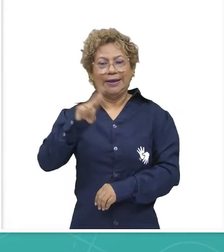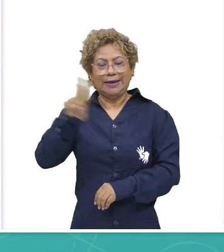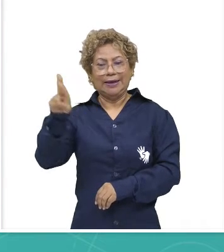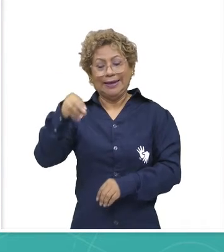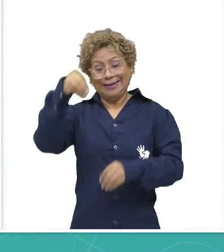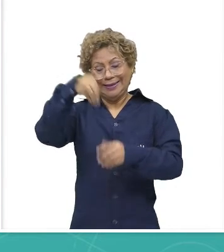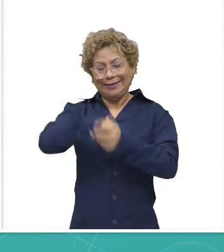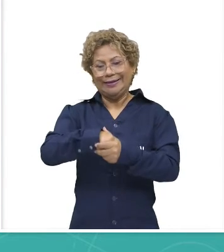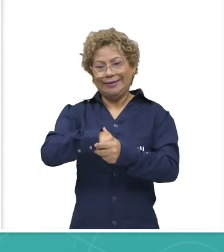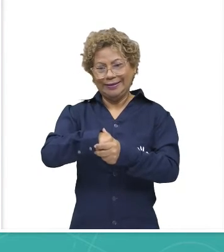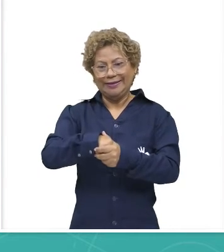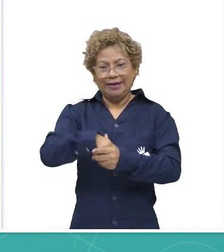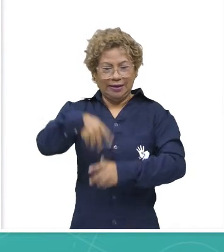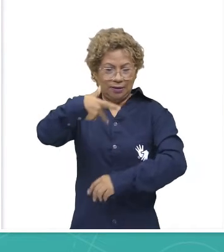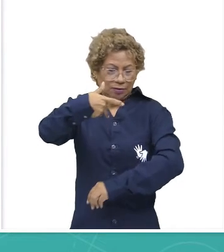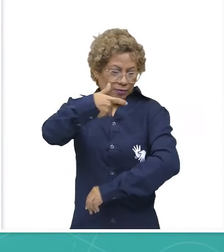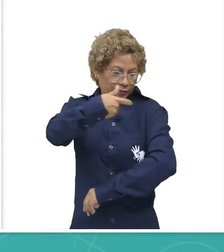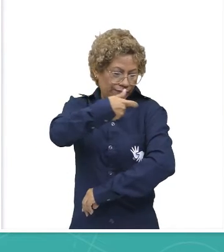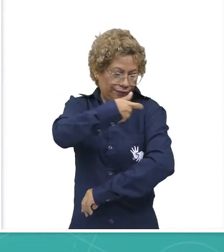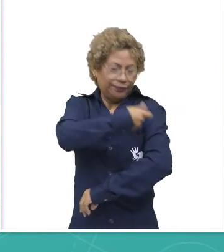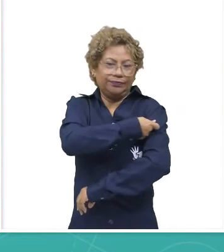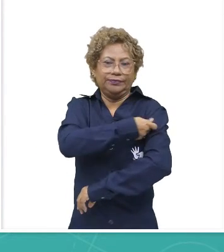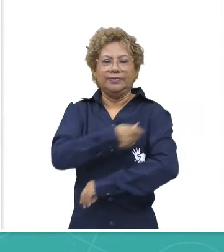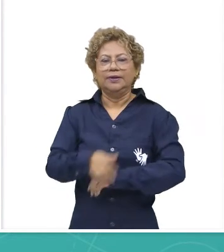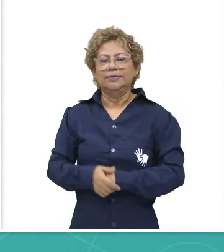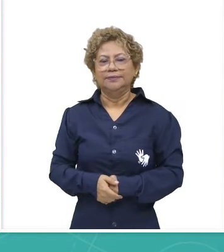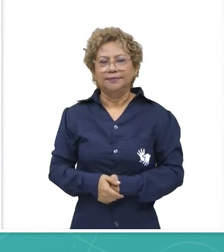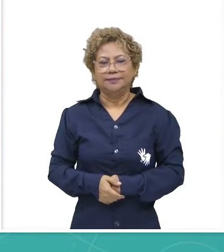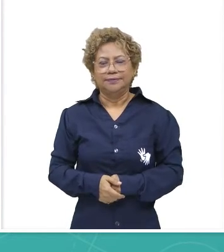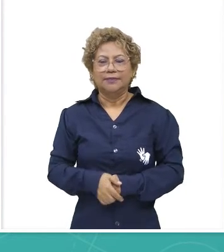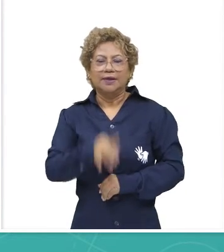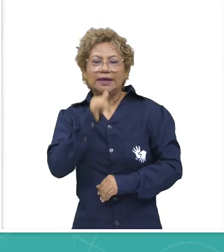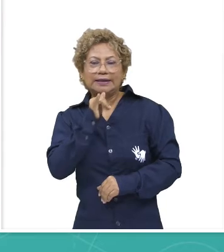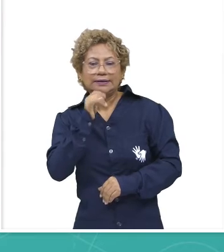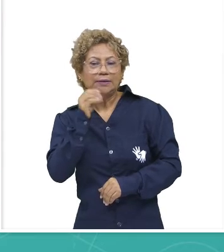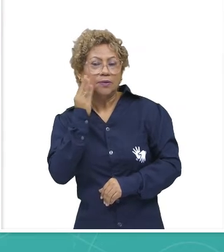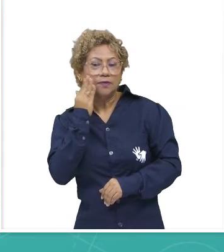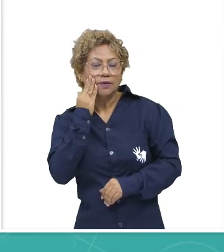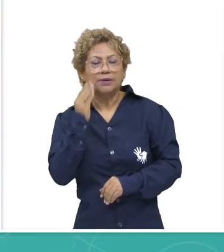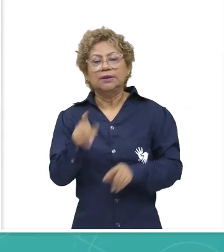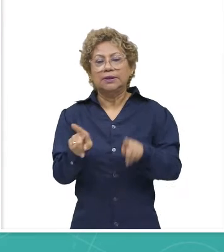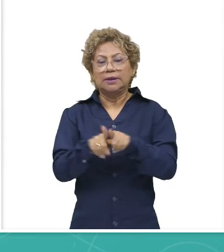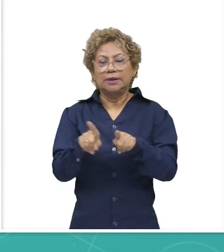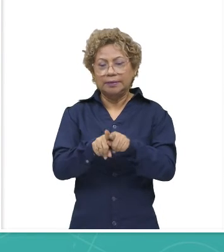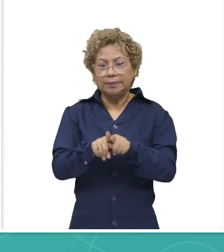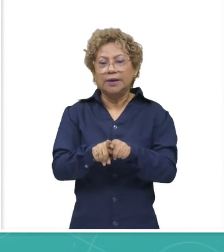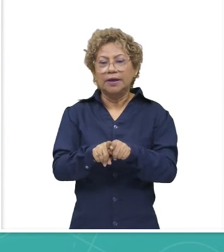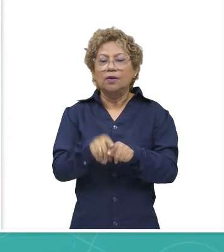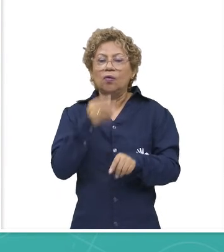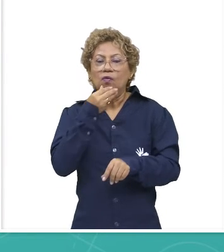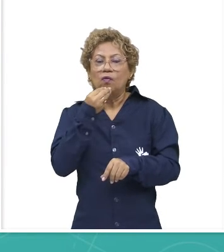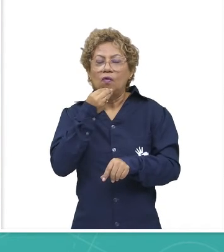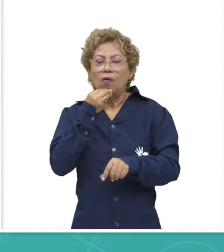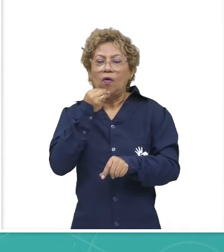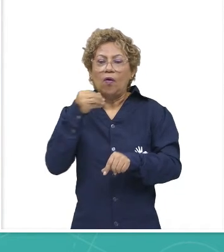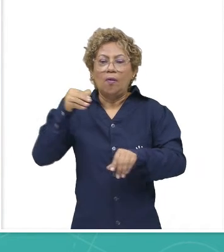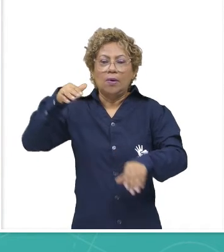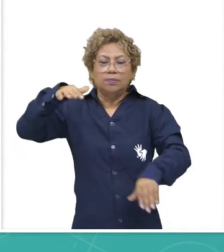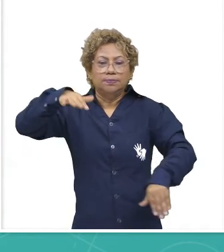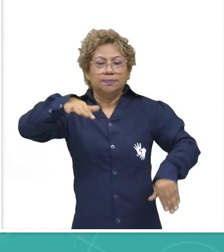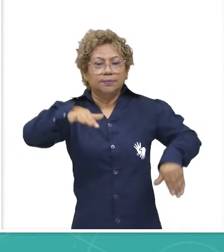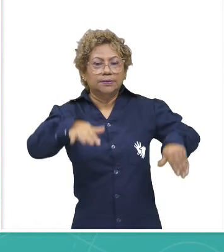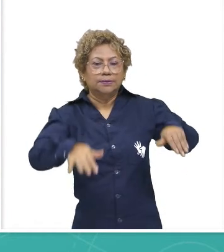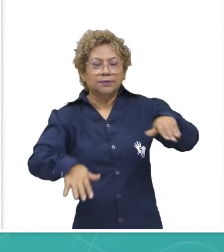aquele espacinho lá é o ar comprimido. E aí, como exemplo, a gente traz para você um mergulhador que consegue, olha,